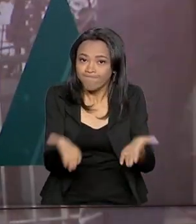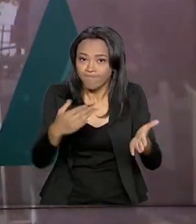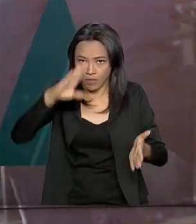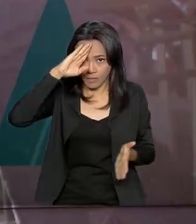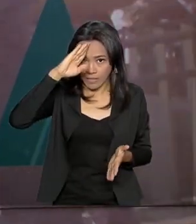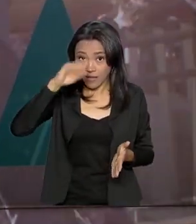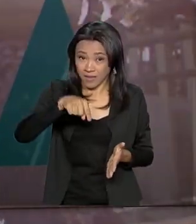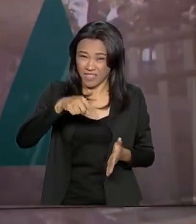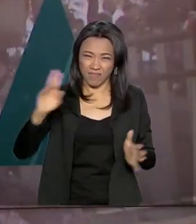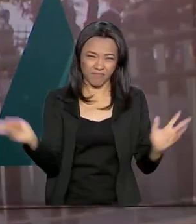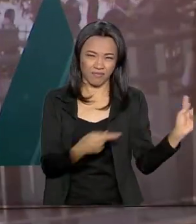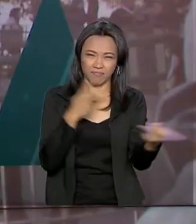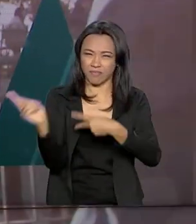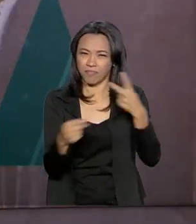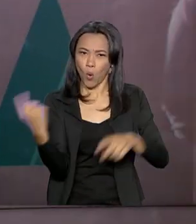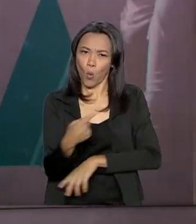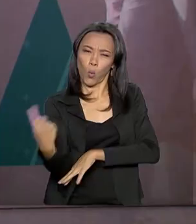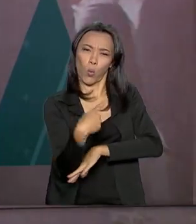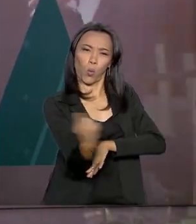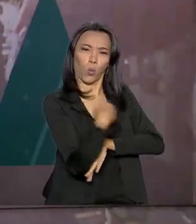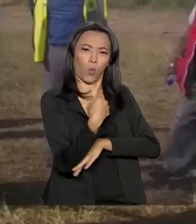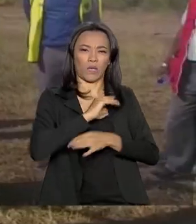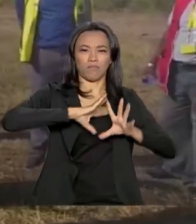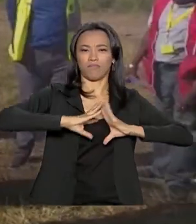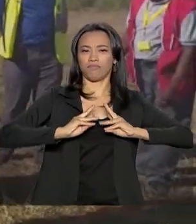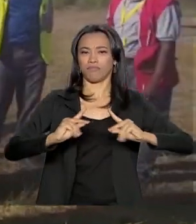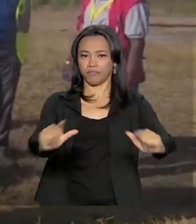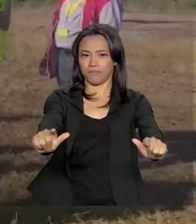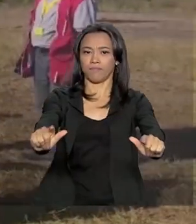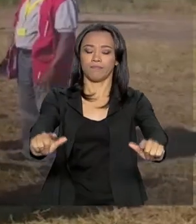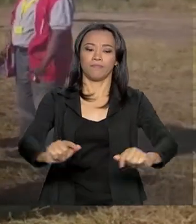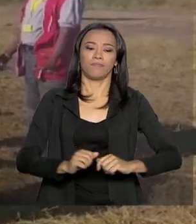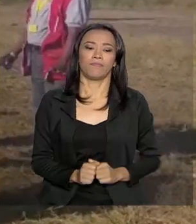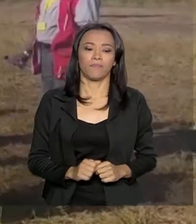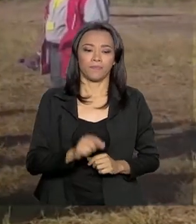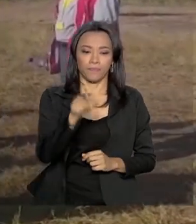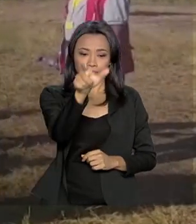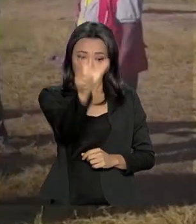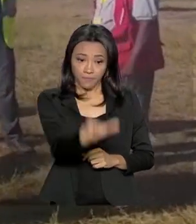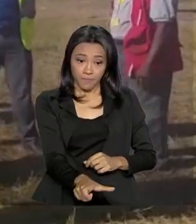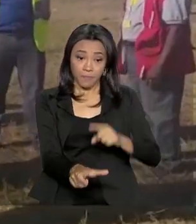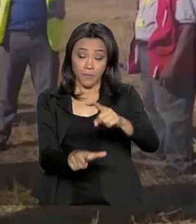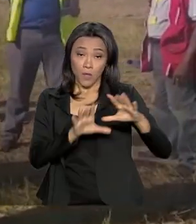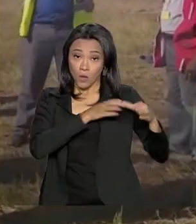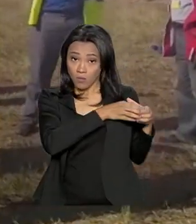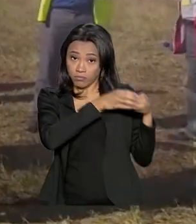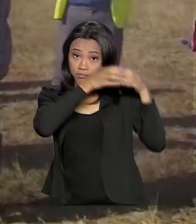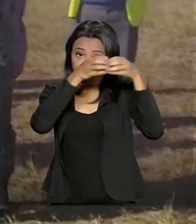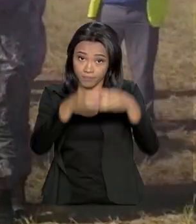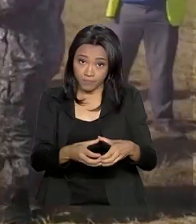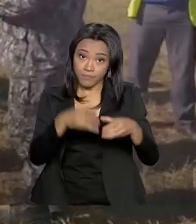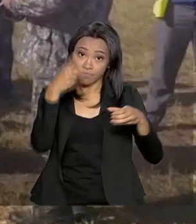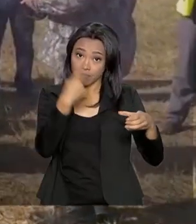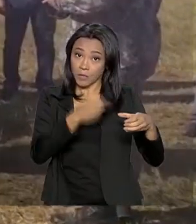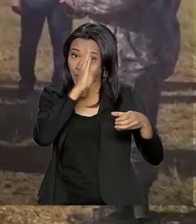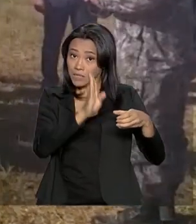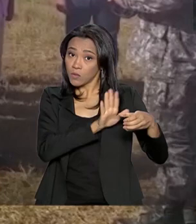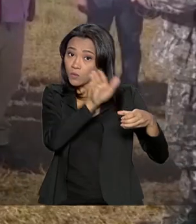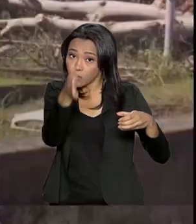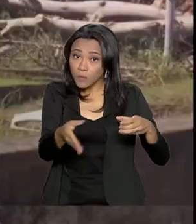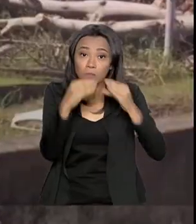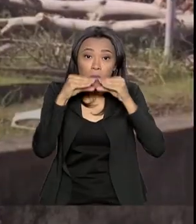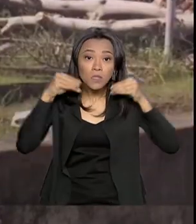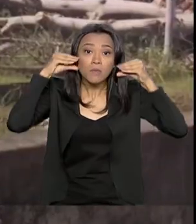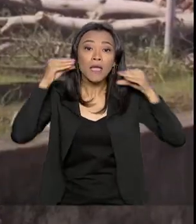devastado pelo ciclone e dai a atuação da força nacional foi estendido até o dia 7 de